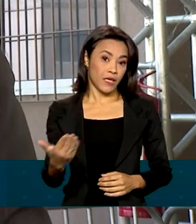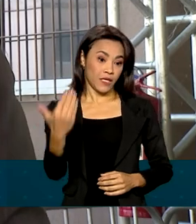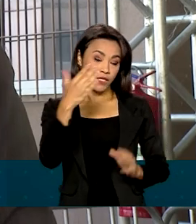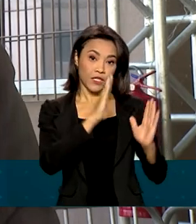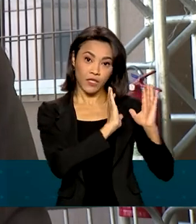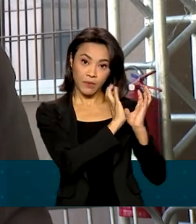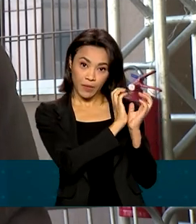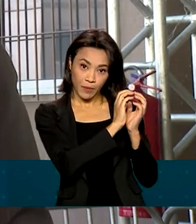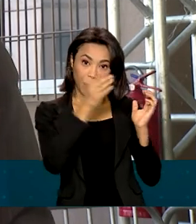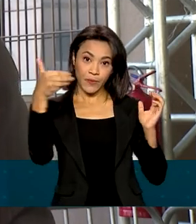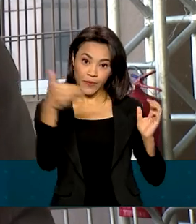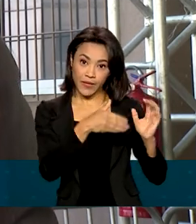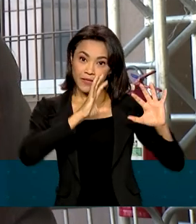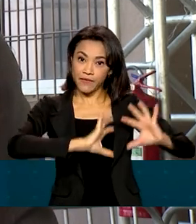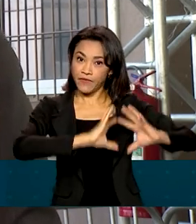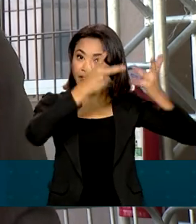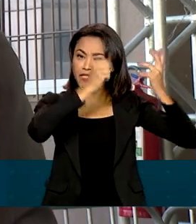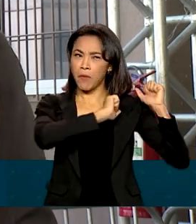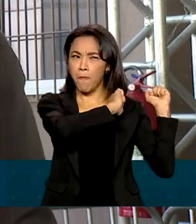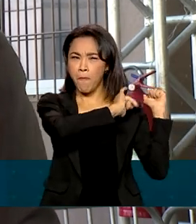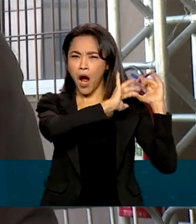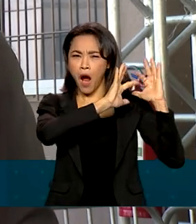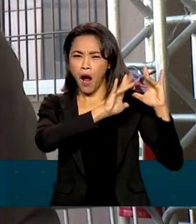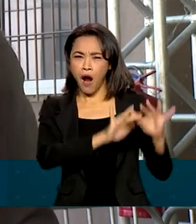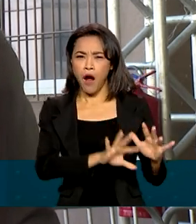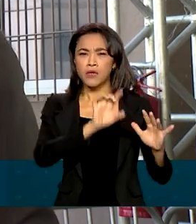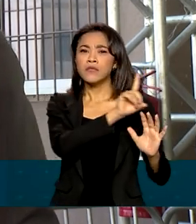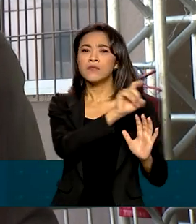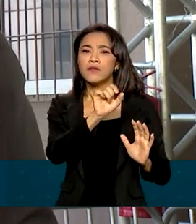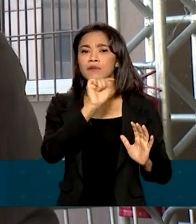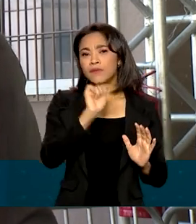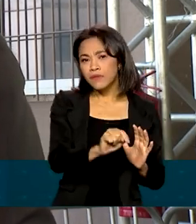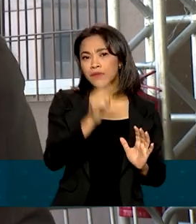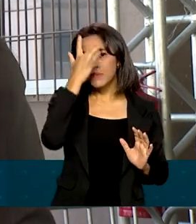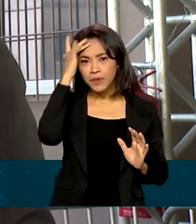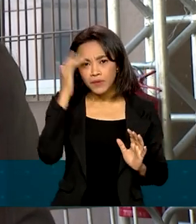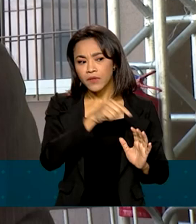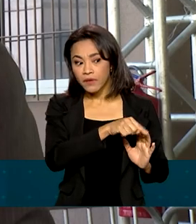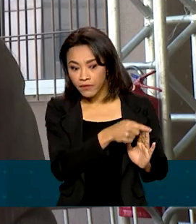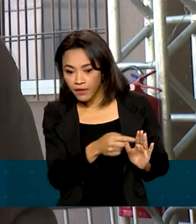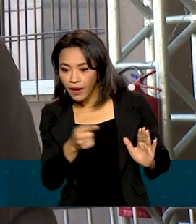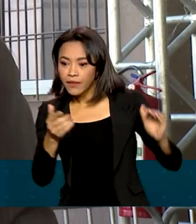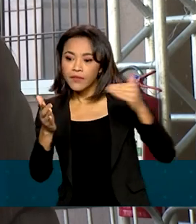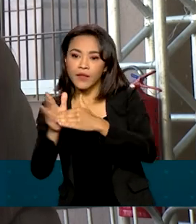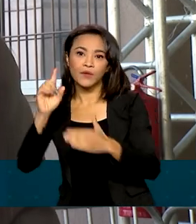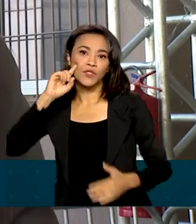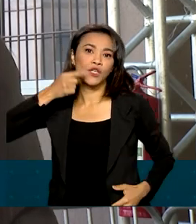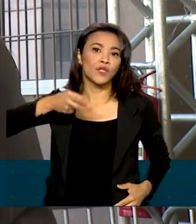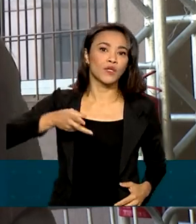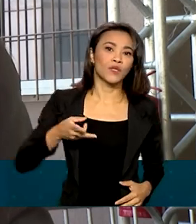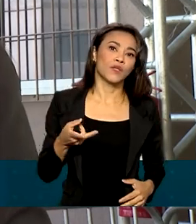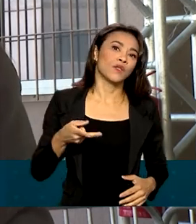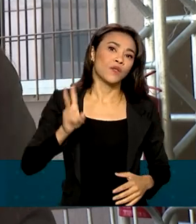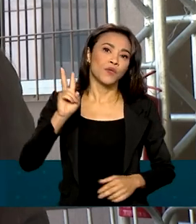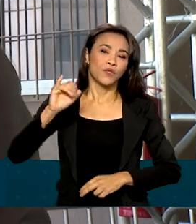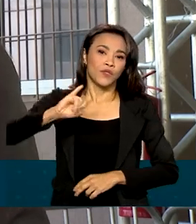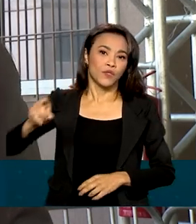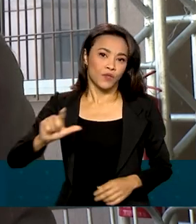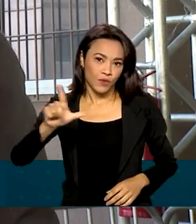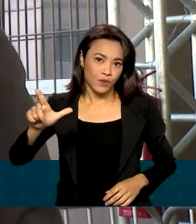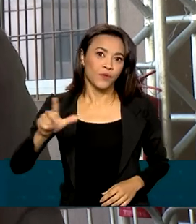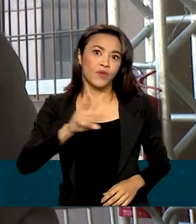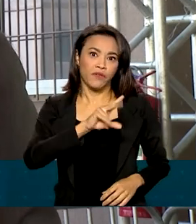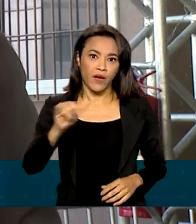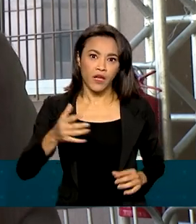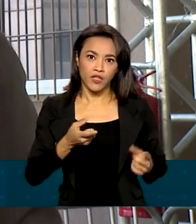a festa recebe por dia 100 mil pessoas e que vai até o dia 2 de julho e deve movimentar na